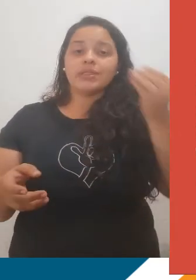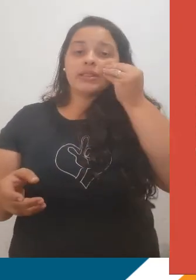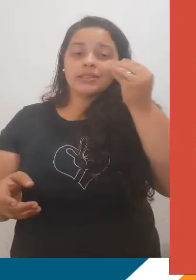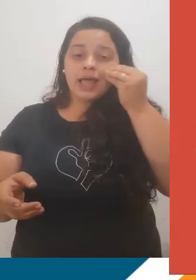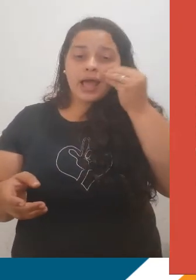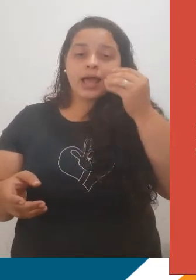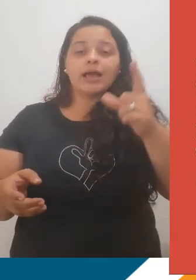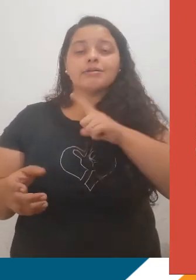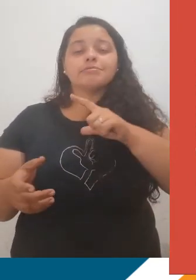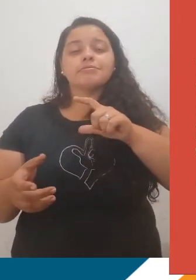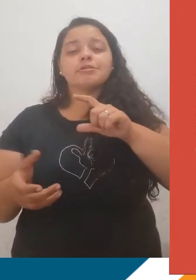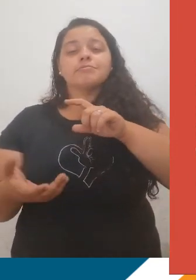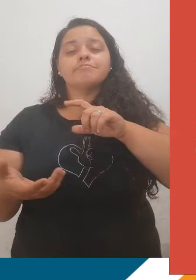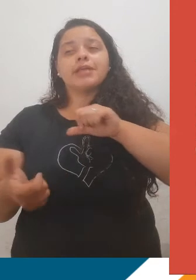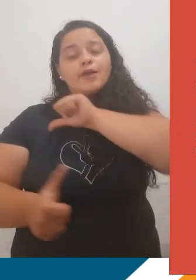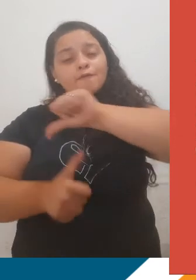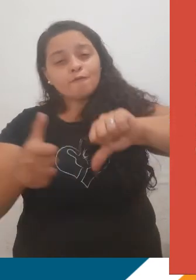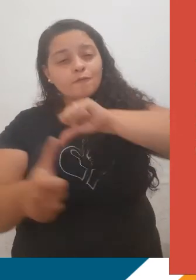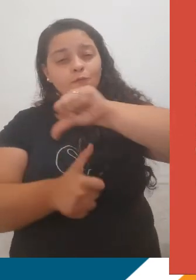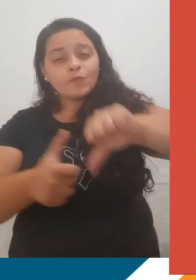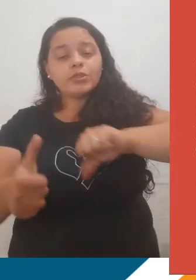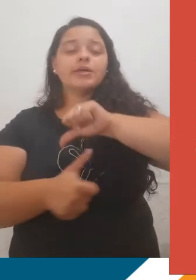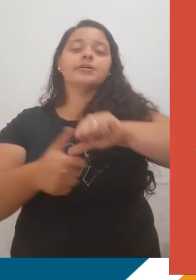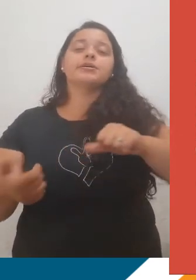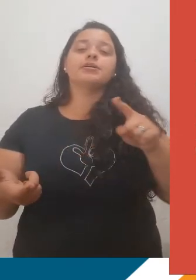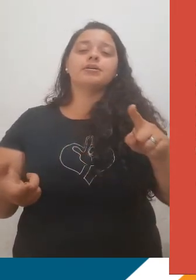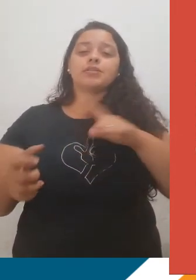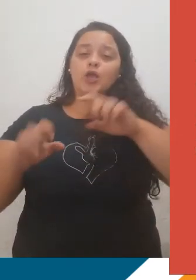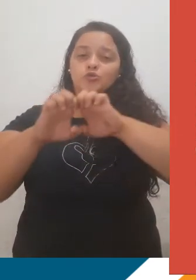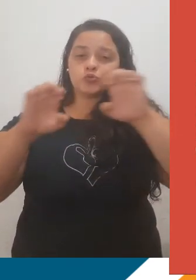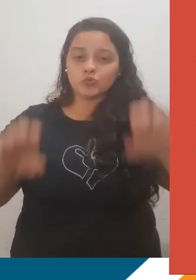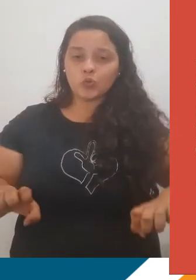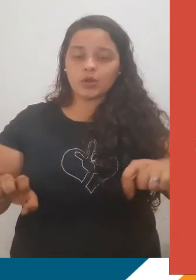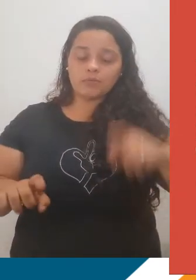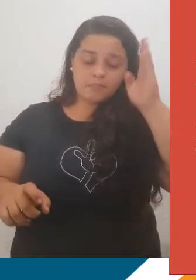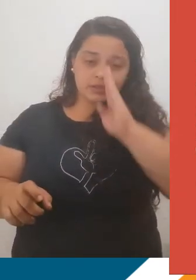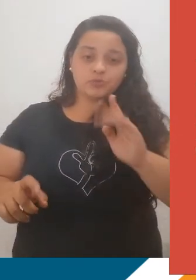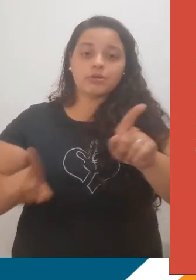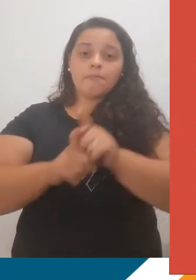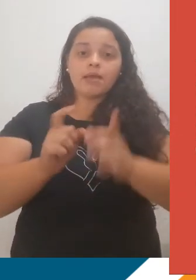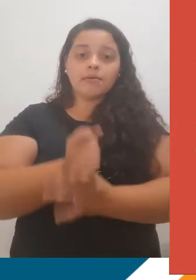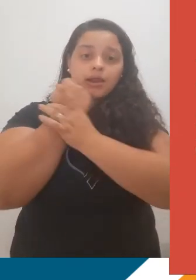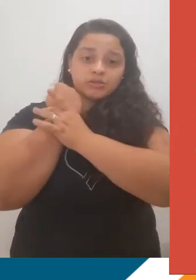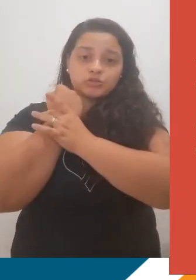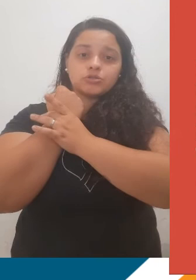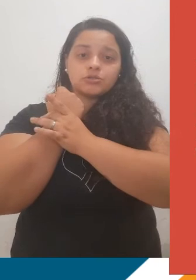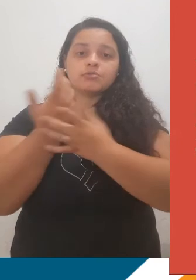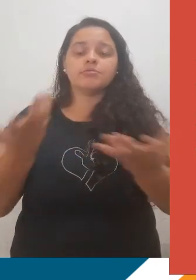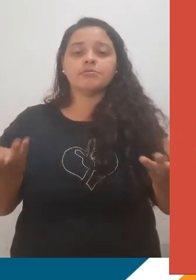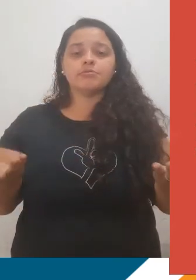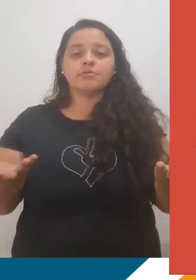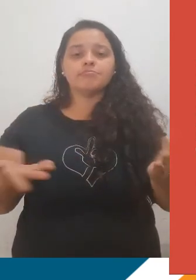algumas reformas para modificar as estruturas do Brasil e para garantir uma distribuição